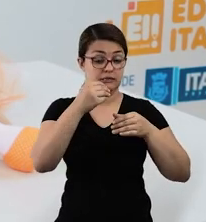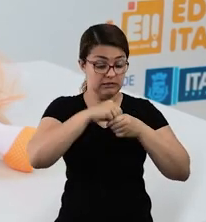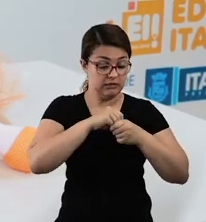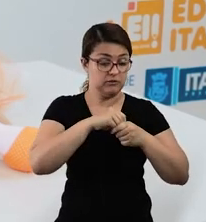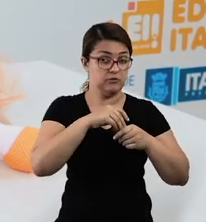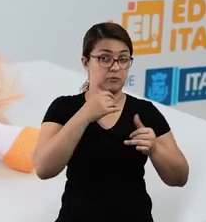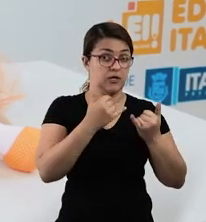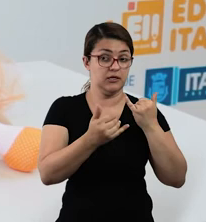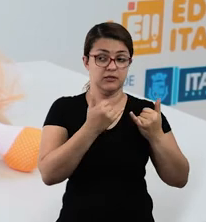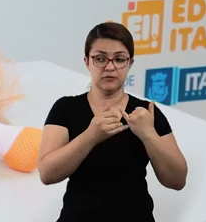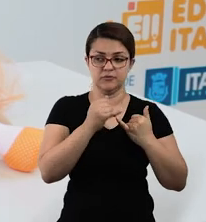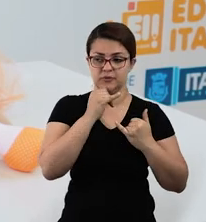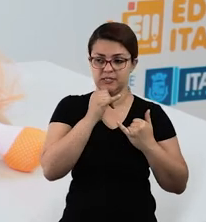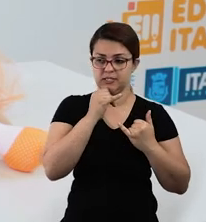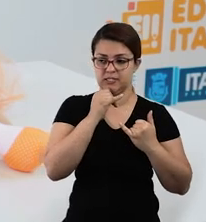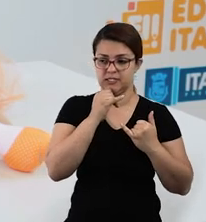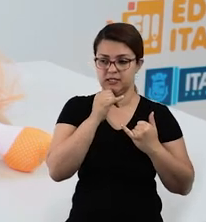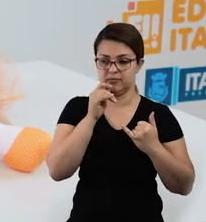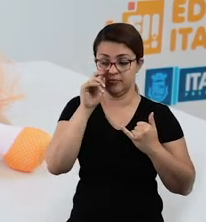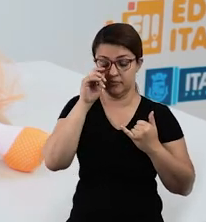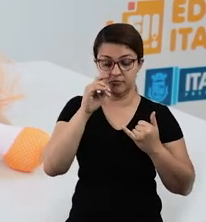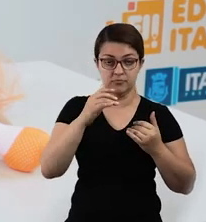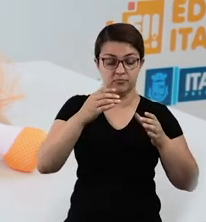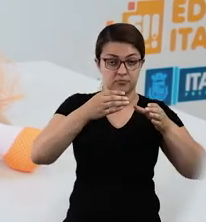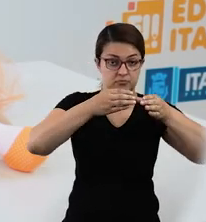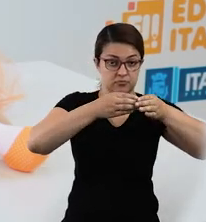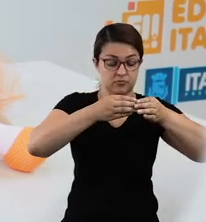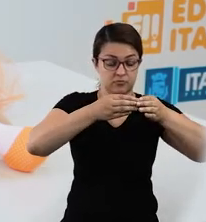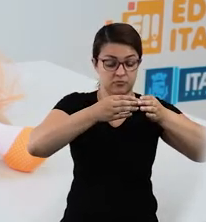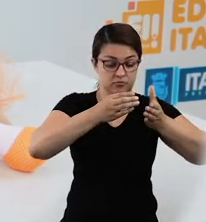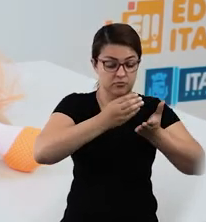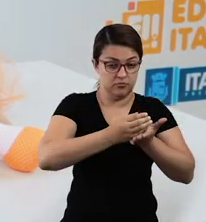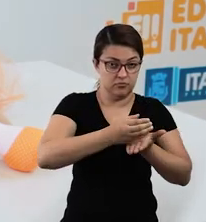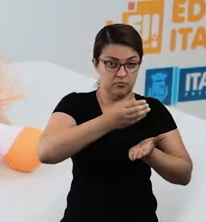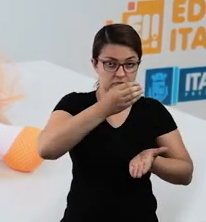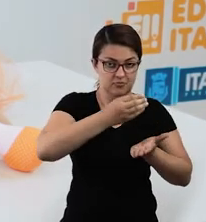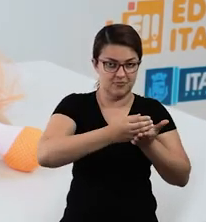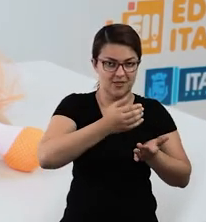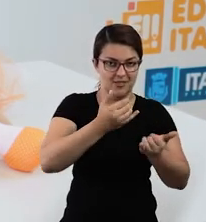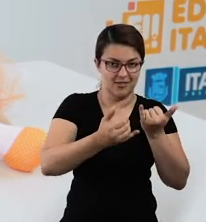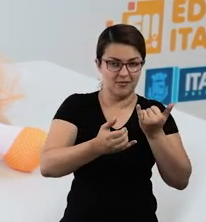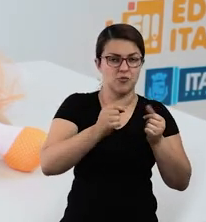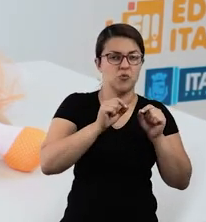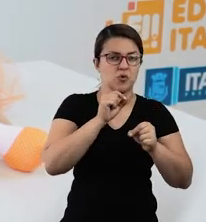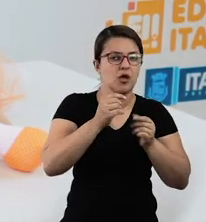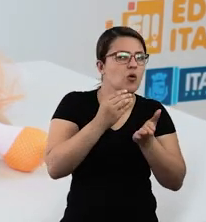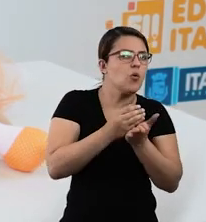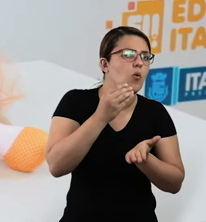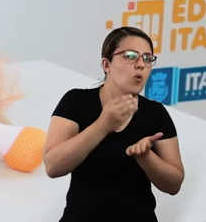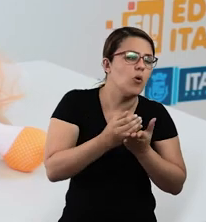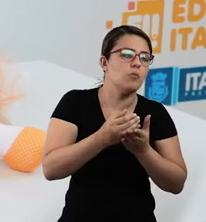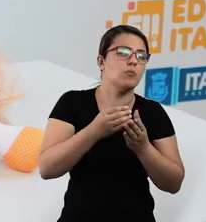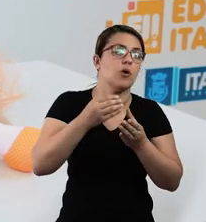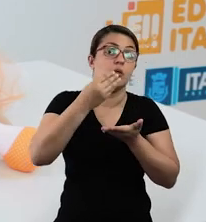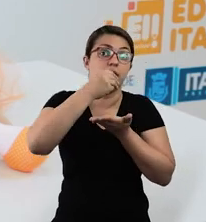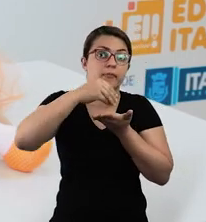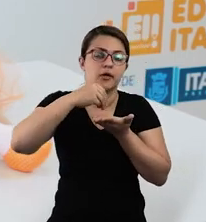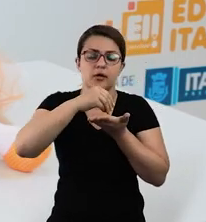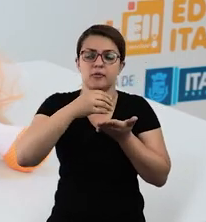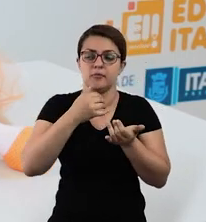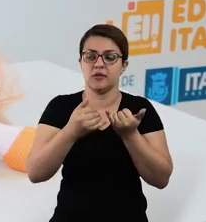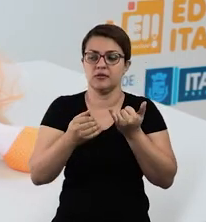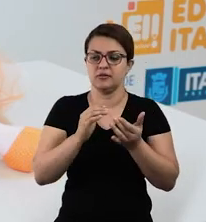que parece? Por exemplo, o cilindro, ele lembra o quê? Um vidro, um porta-tempero. E o cone, o que que